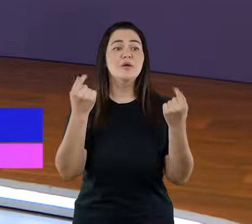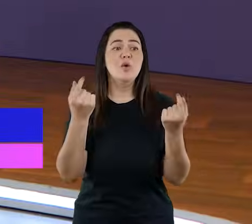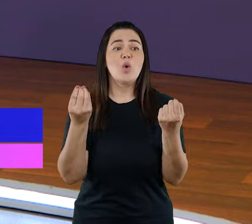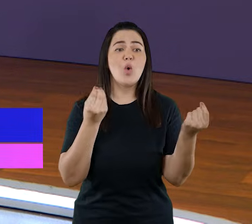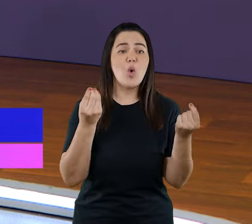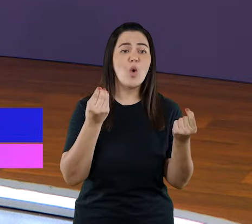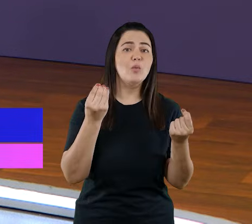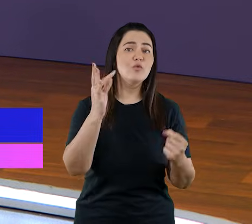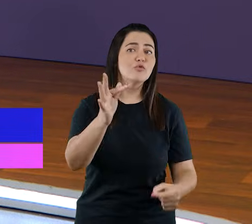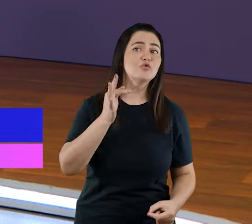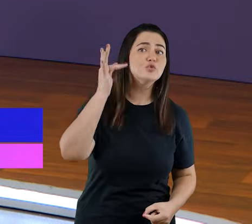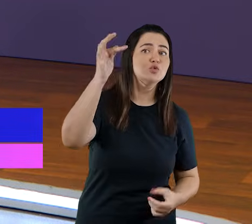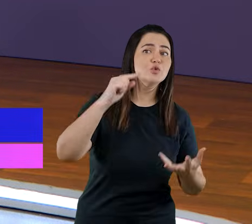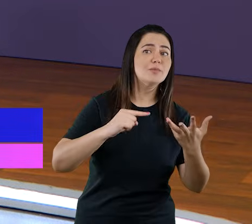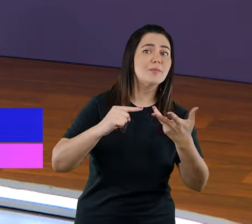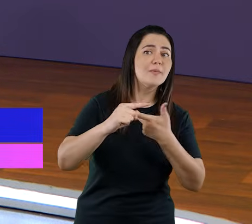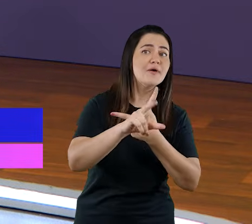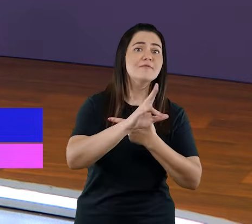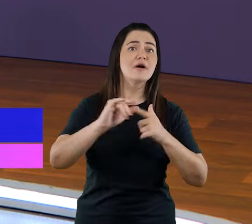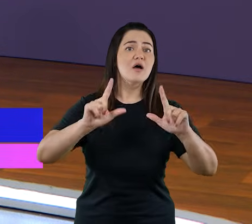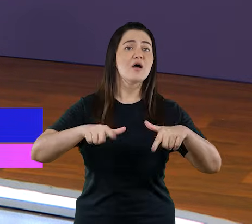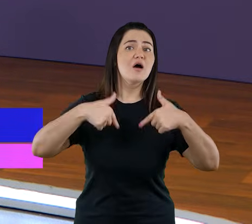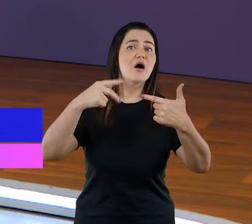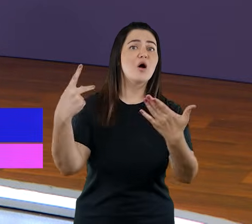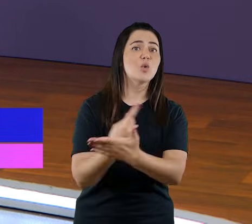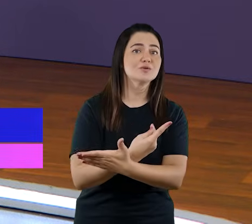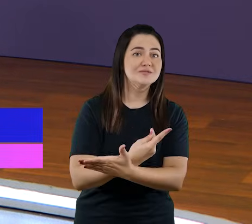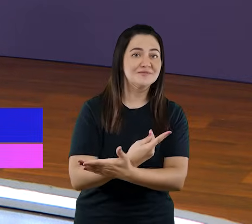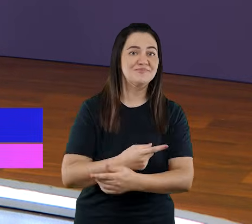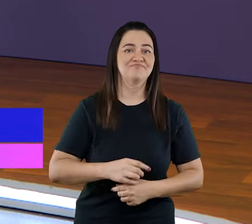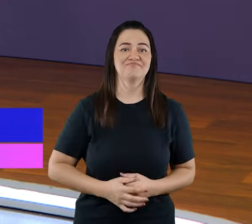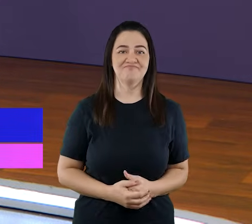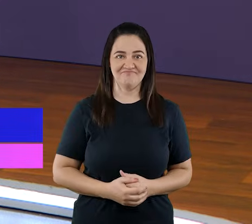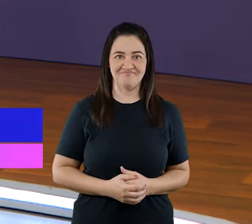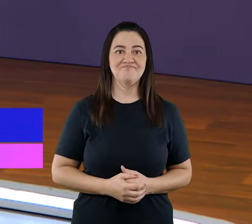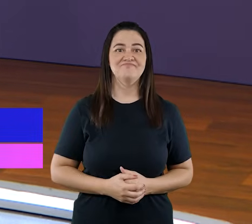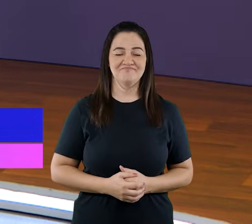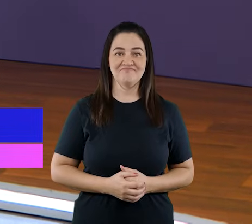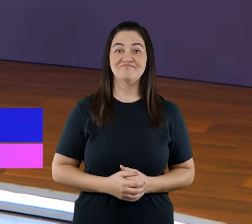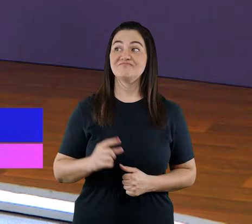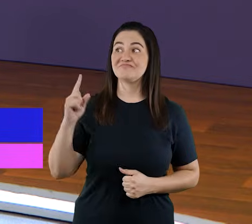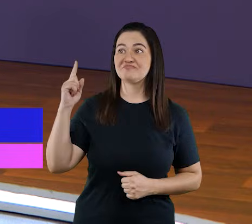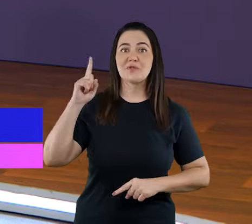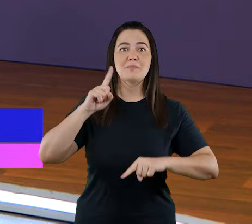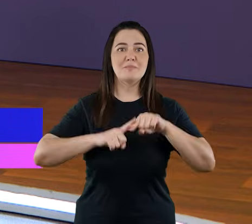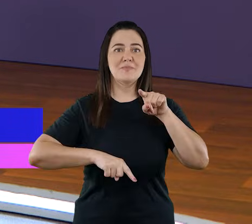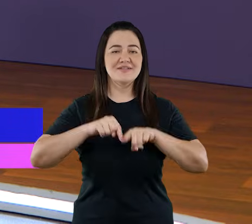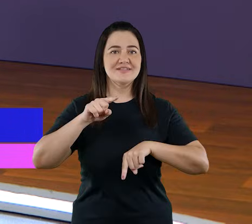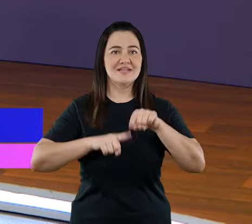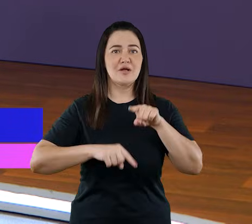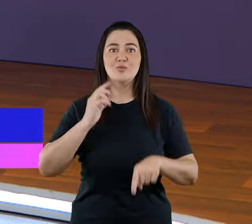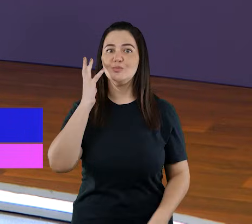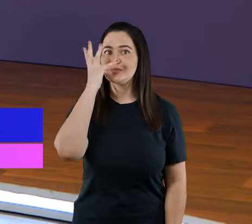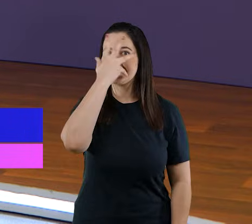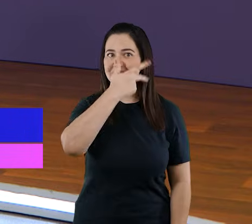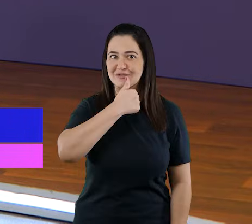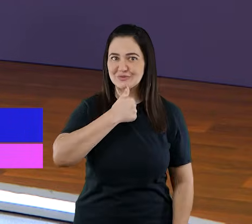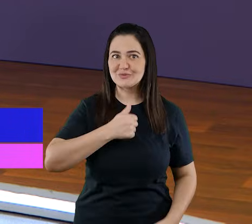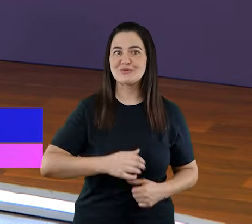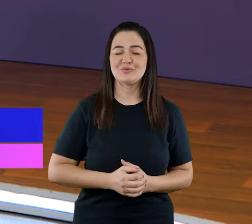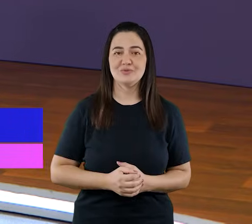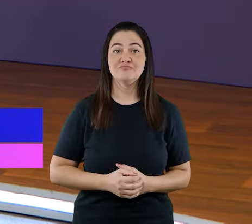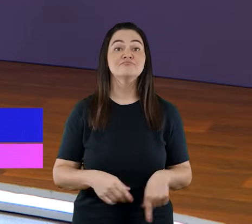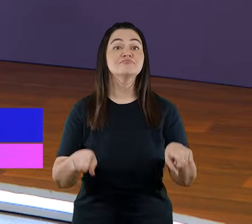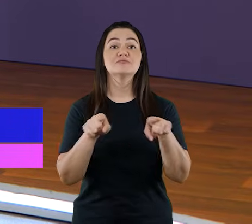saiba exatamente tudo aquilo que vai acontecer. E esse material aqui, além de ser tão